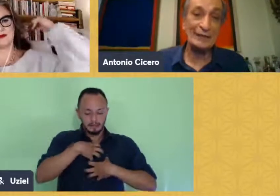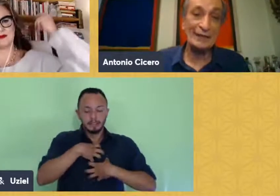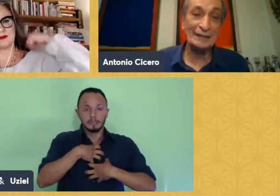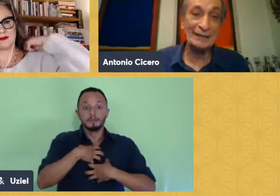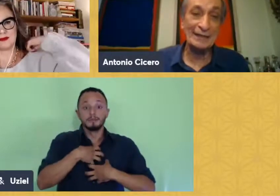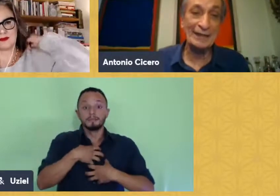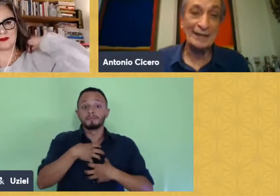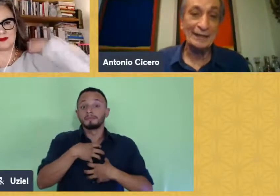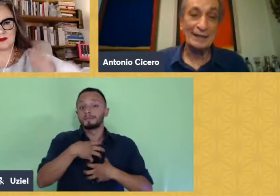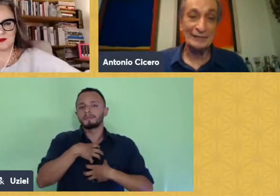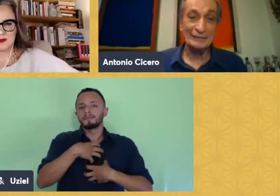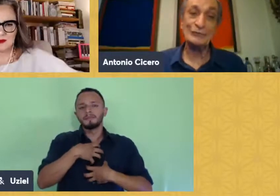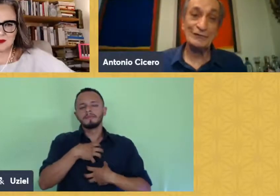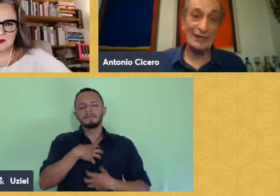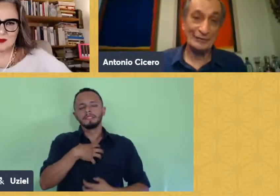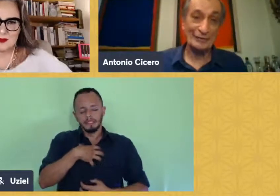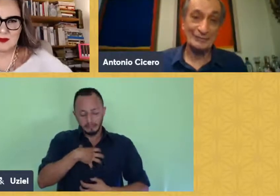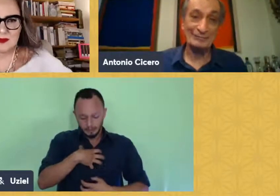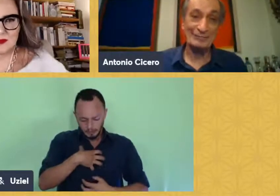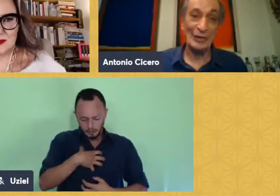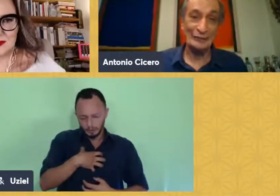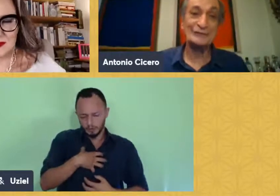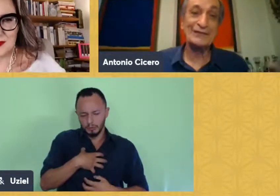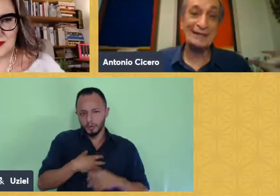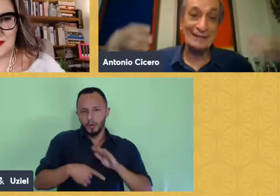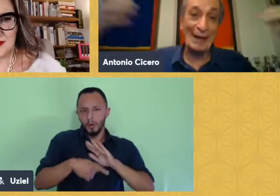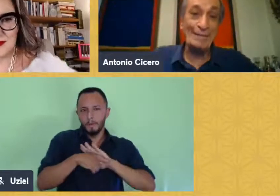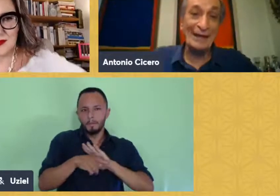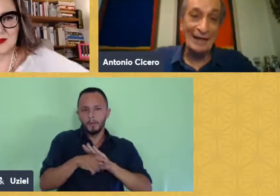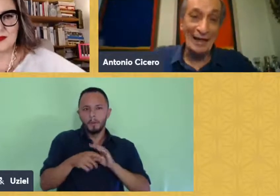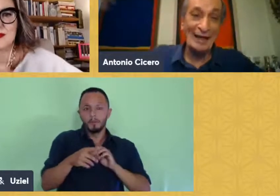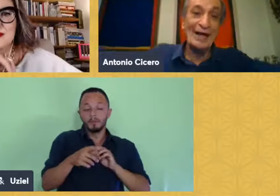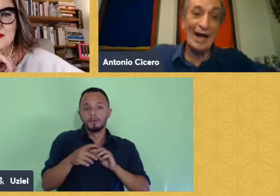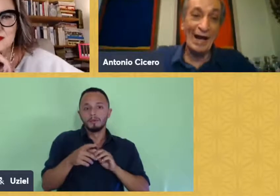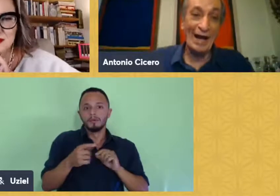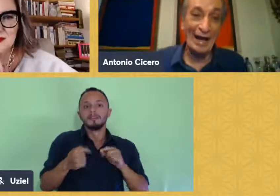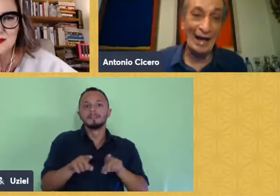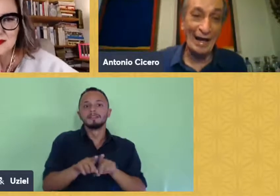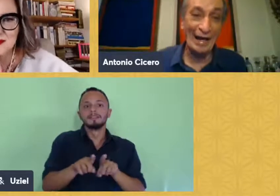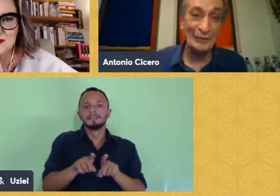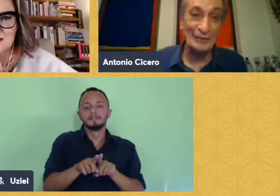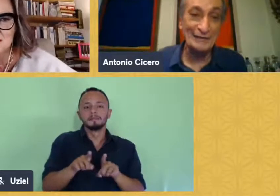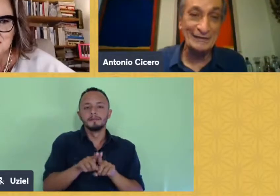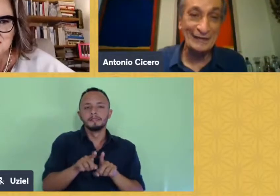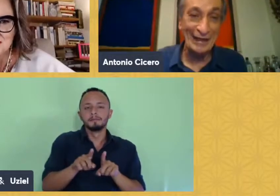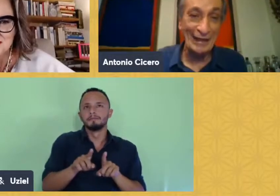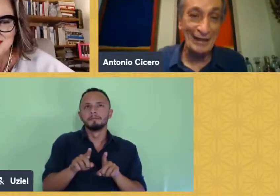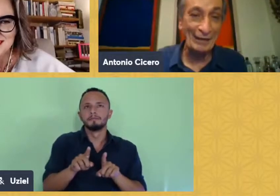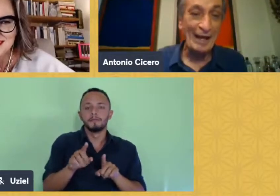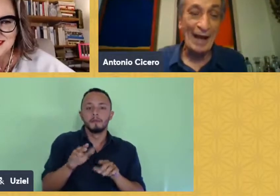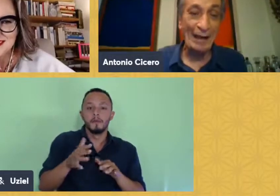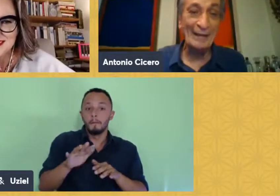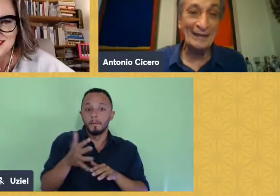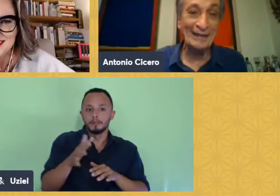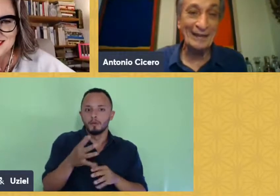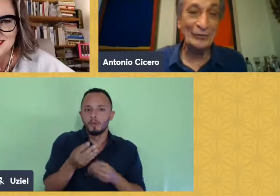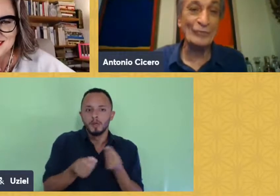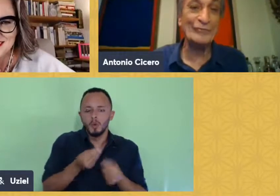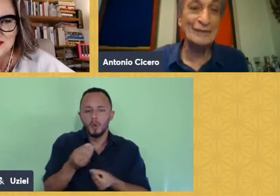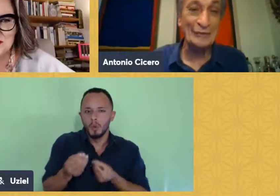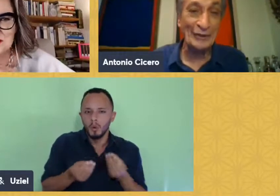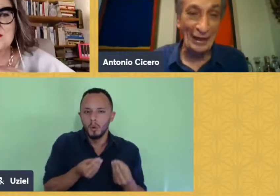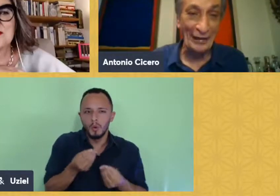na verdade, até de um certo modo de atrapalhar a coisa, a